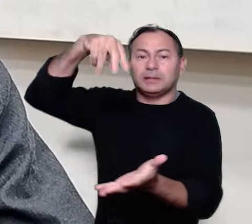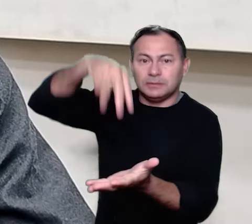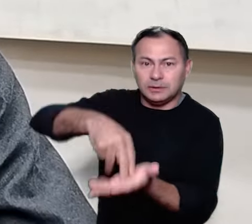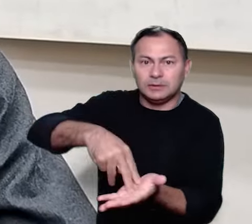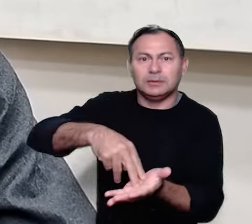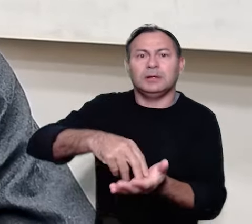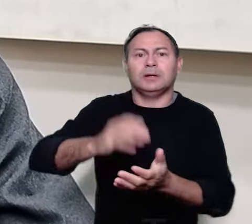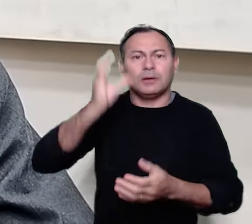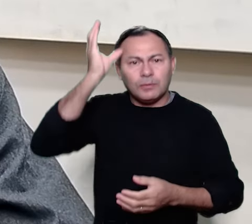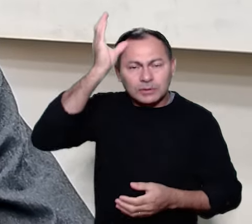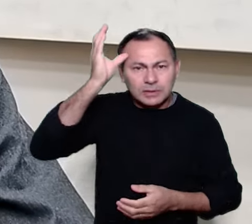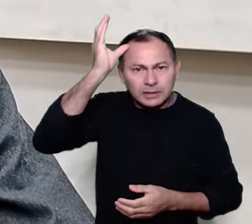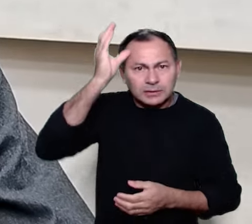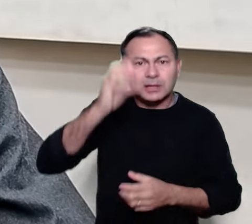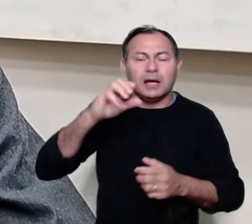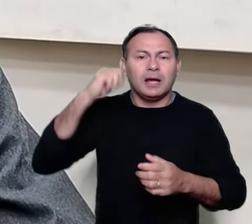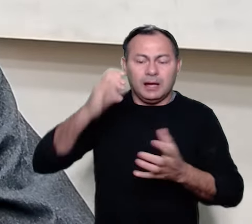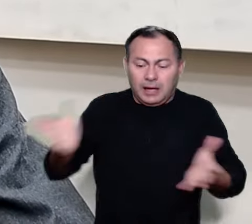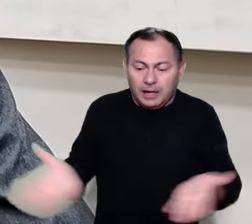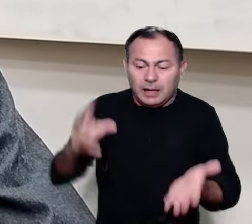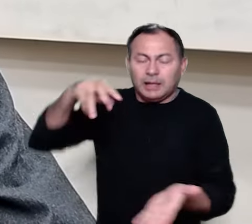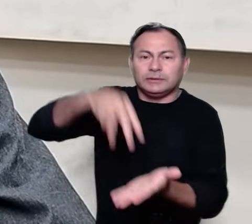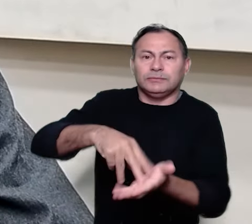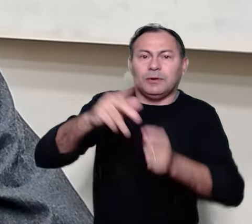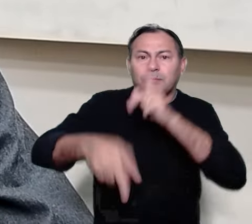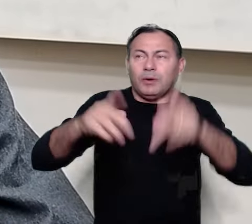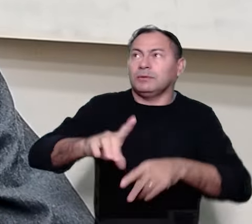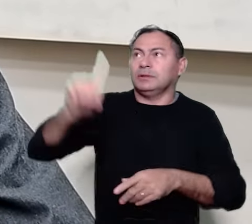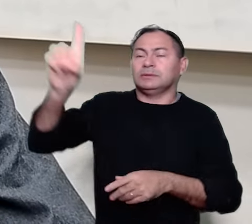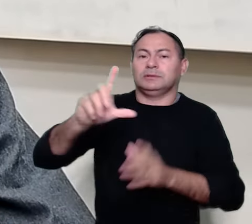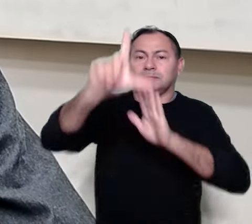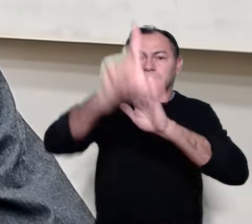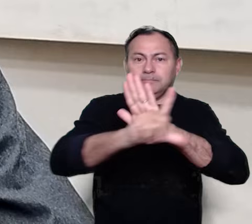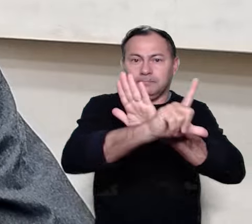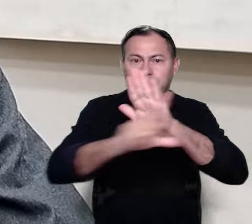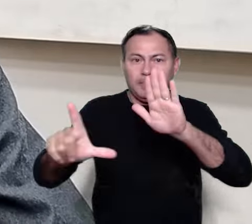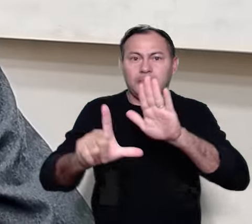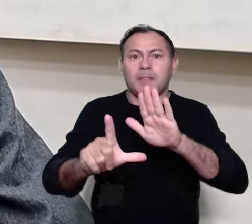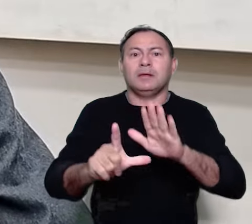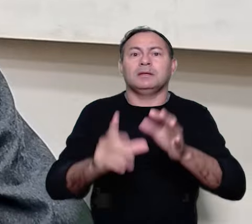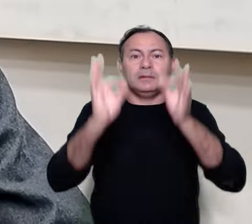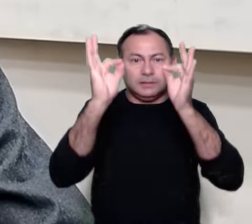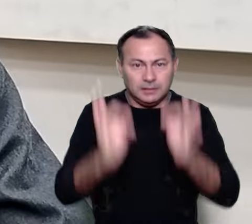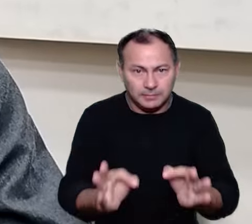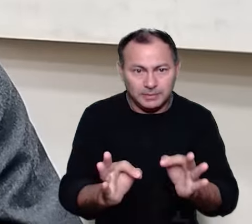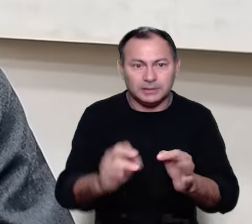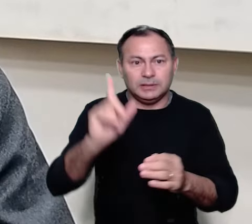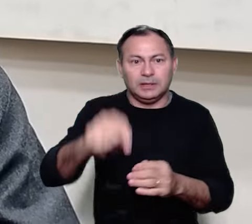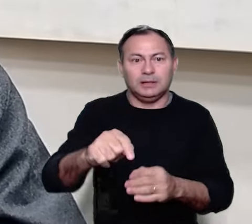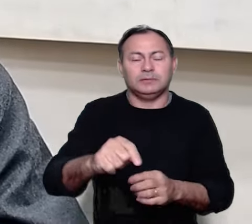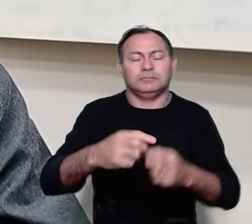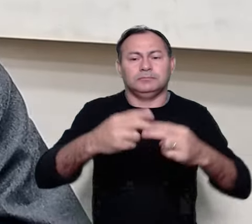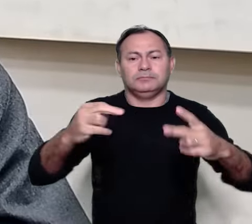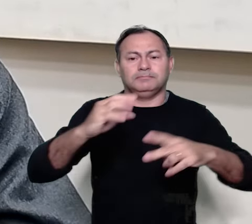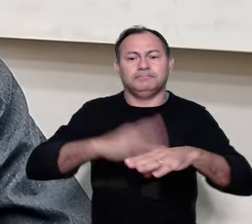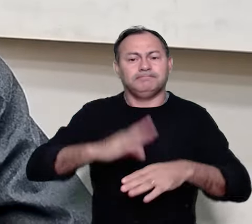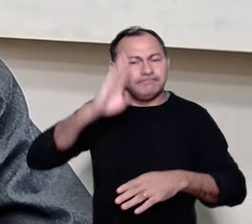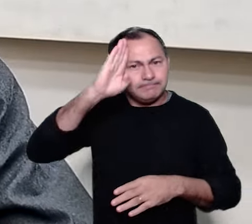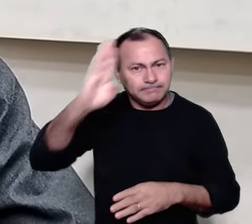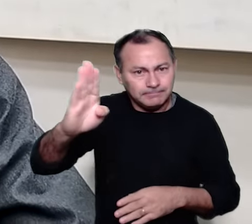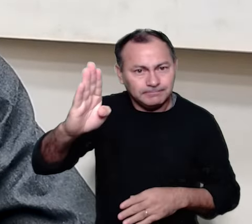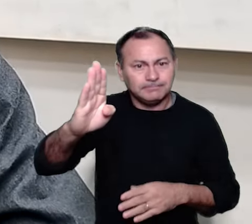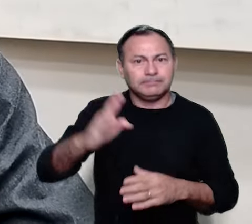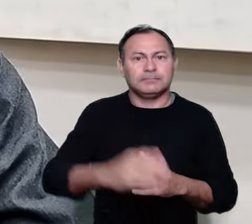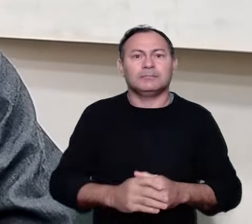participação consciente e ativa do povo de Deus na liturgia certamente foi um dos pontos